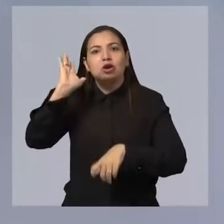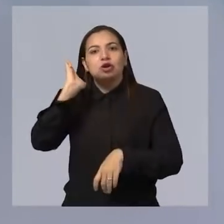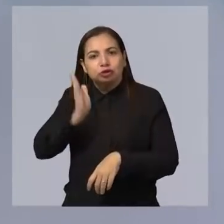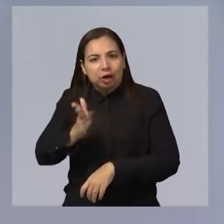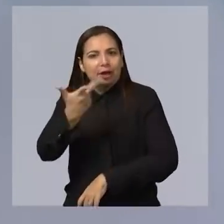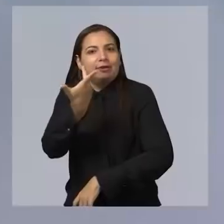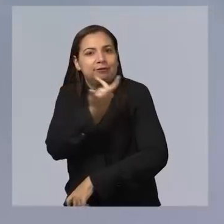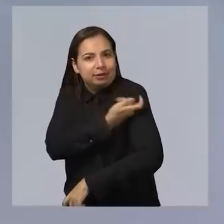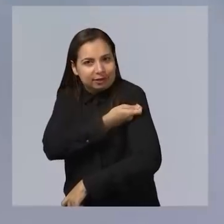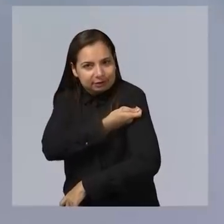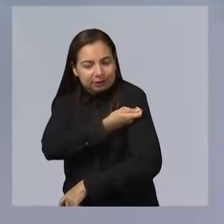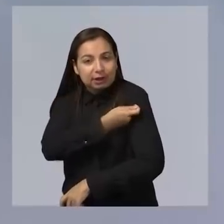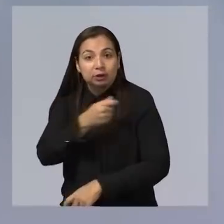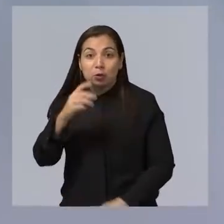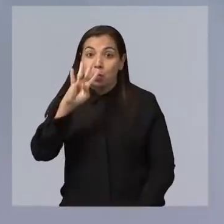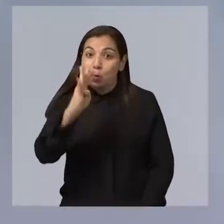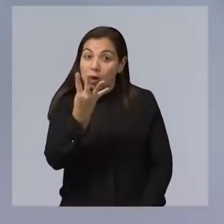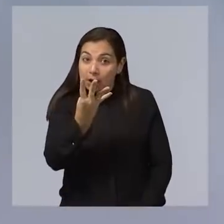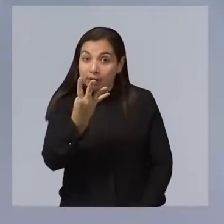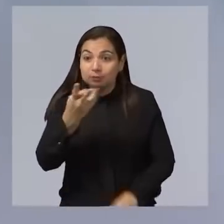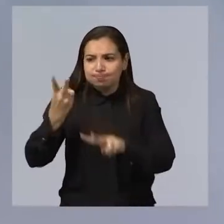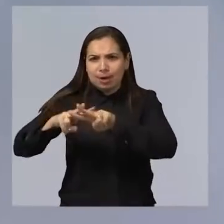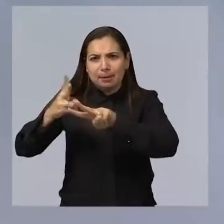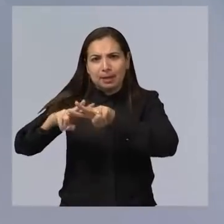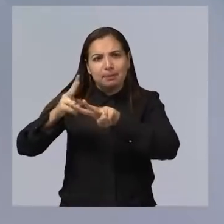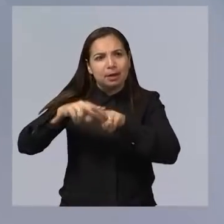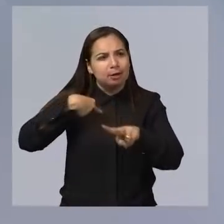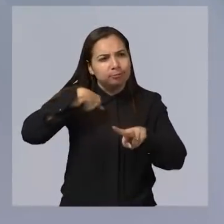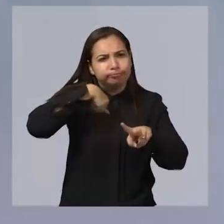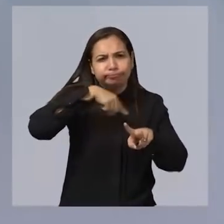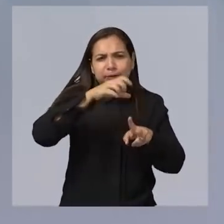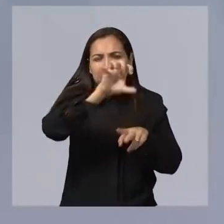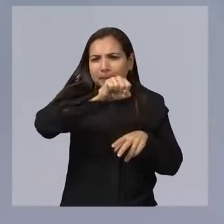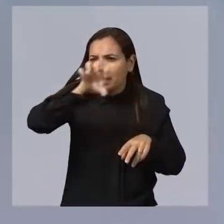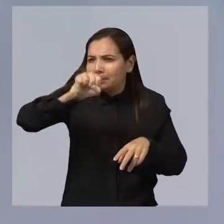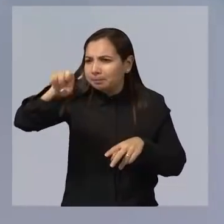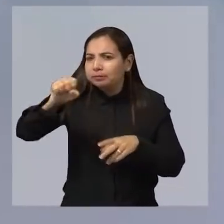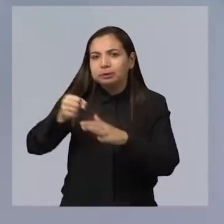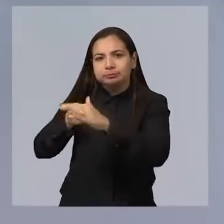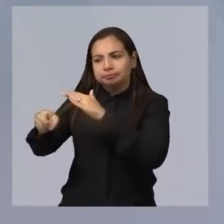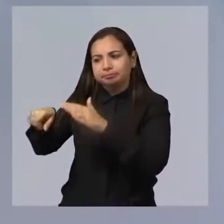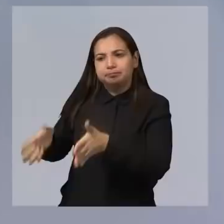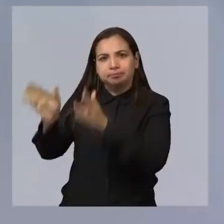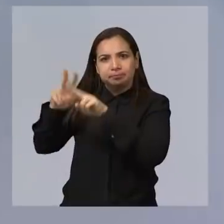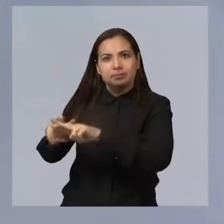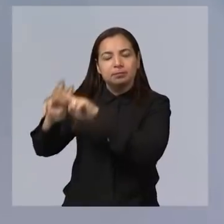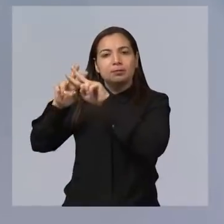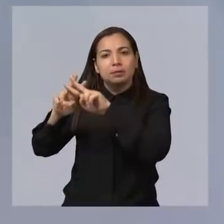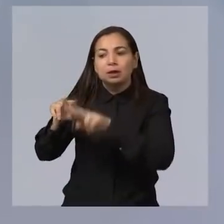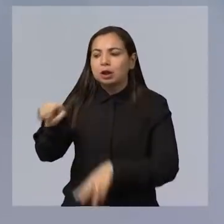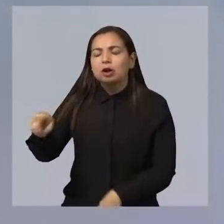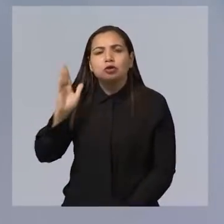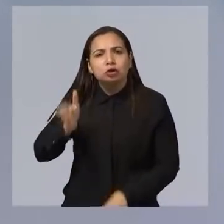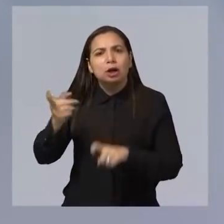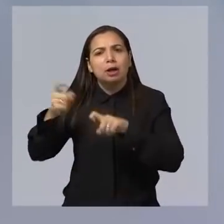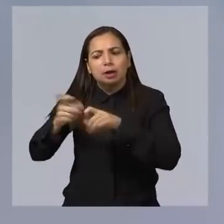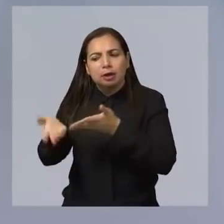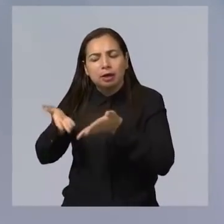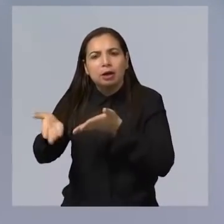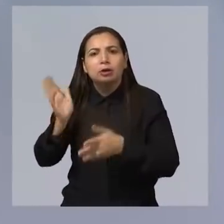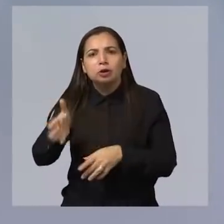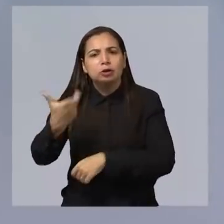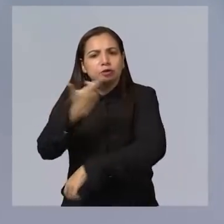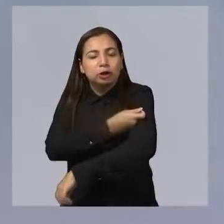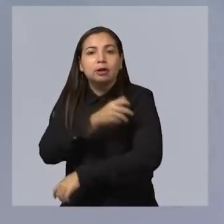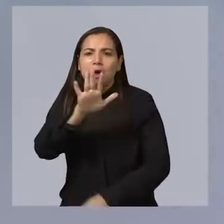movimentei 4 mil presos. Pega qualquer bairro que tem 4 mil pessoas, se esse ano todos foram vacinados. Se a vacina está em dias.